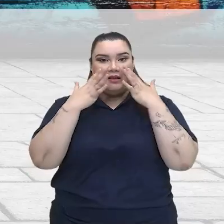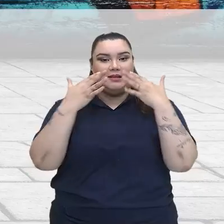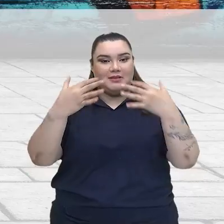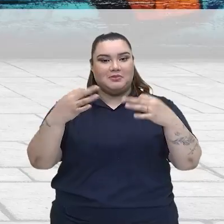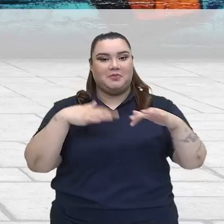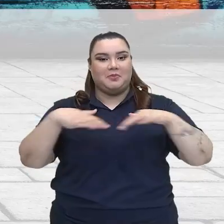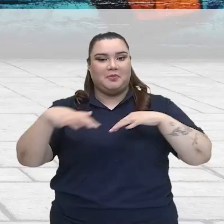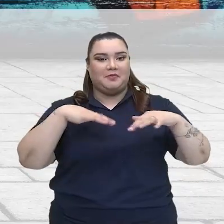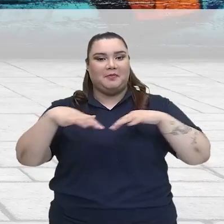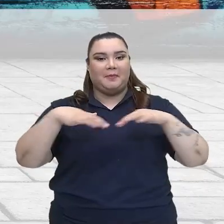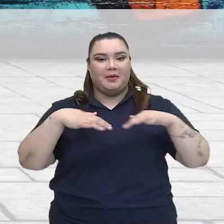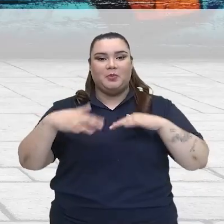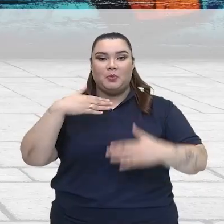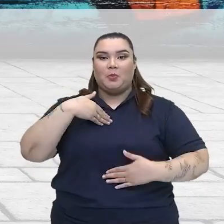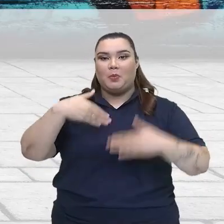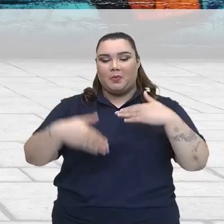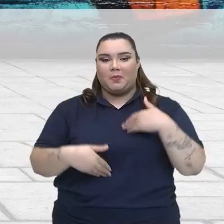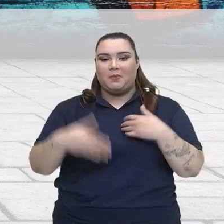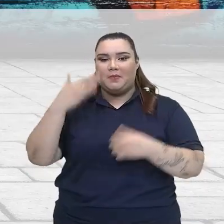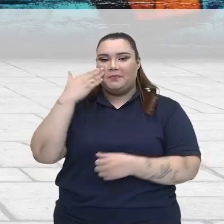Com a pulsação.